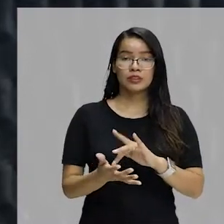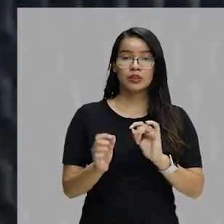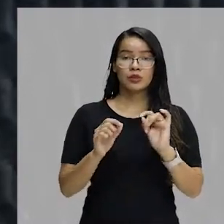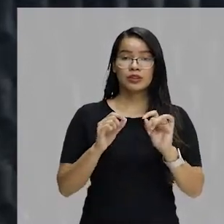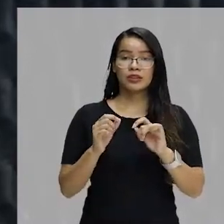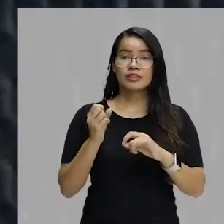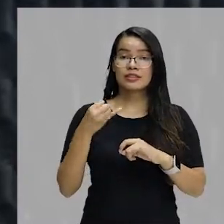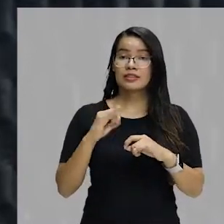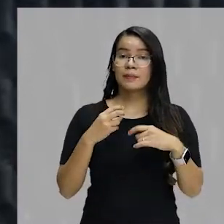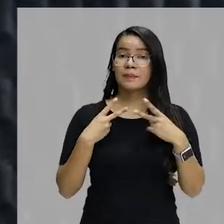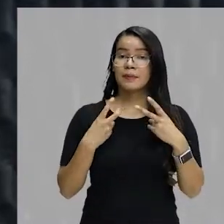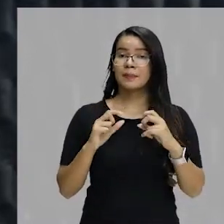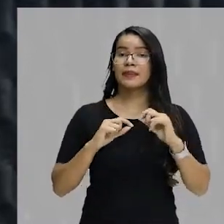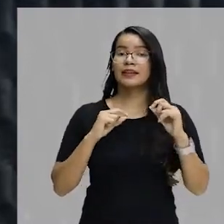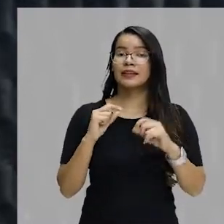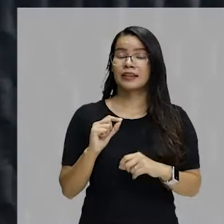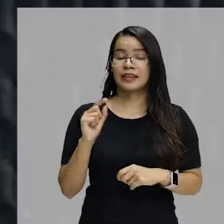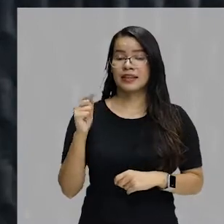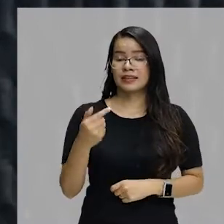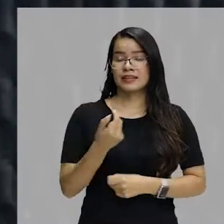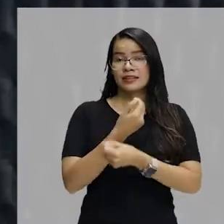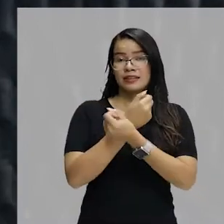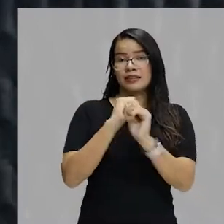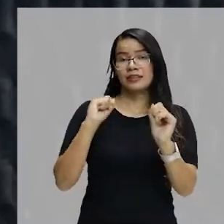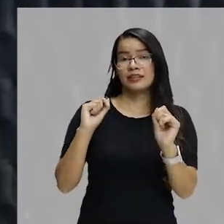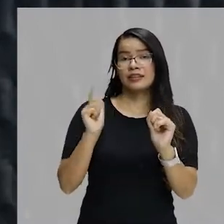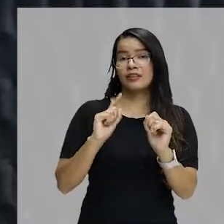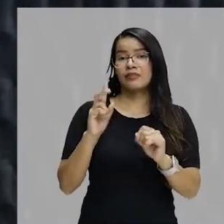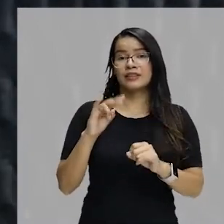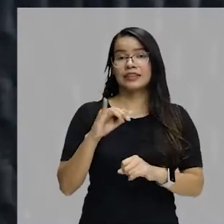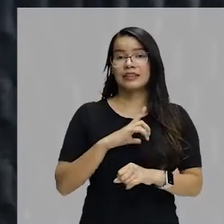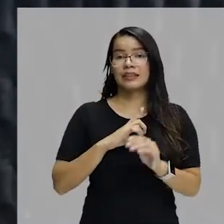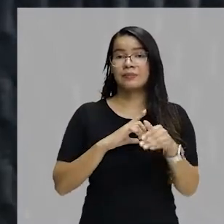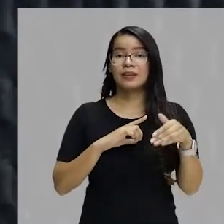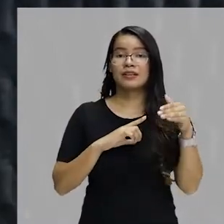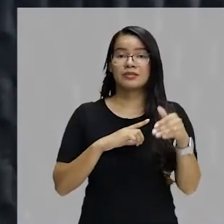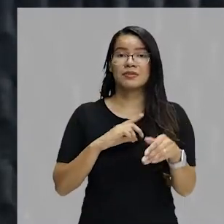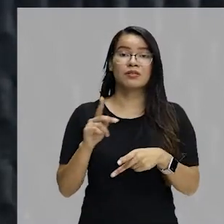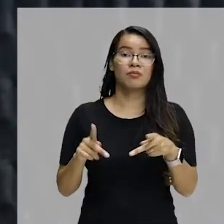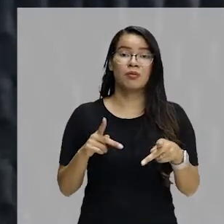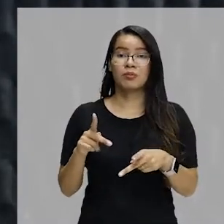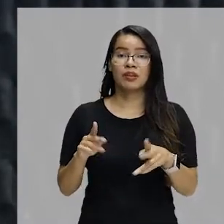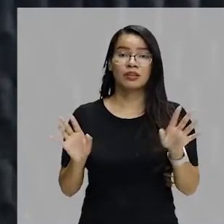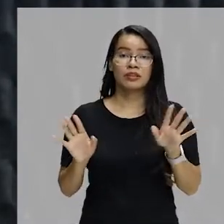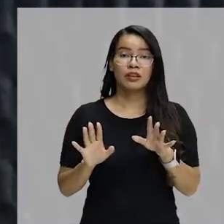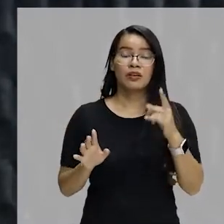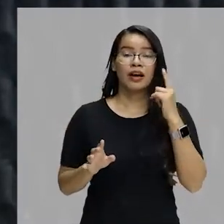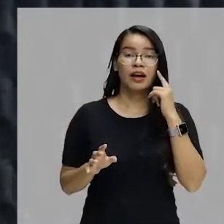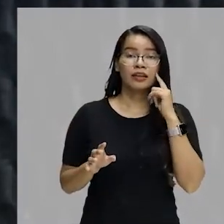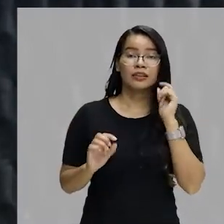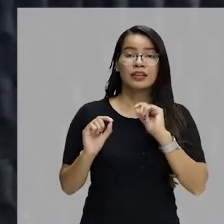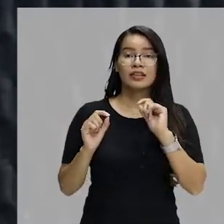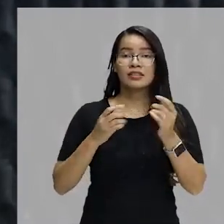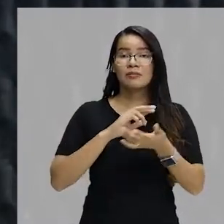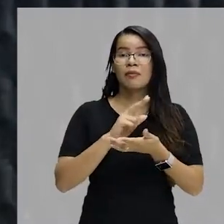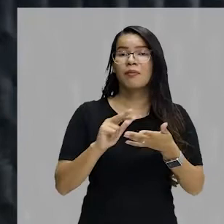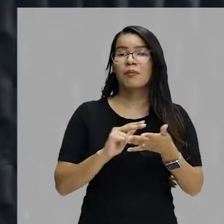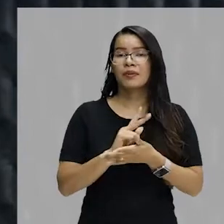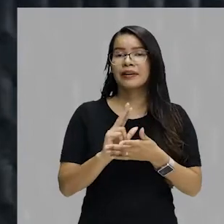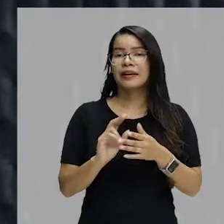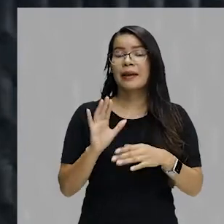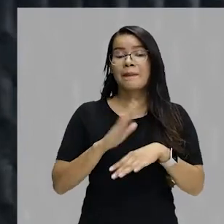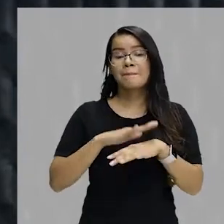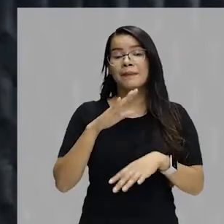se observa é que essa independência ela não vai ter participação popular. A ideia de se popularizar a imagem de Dom